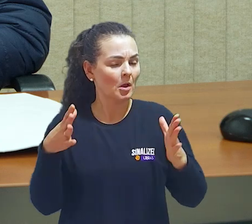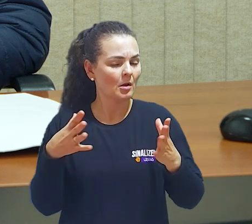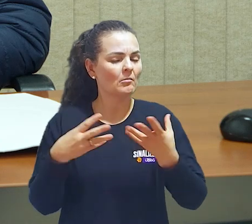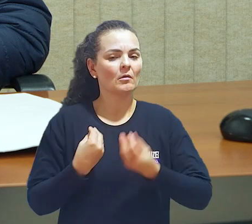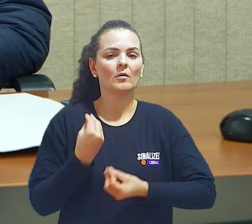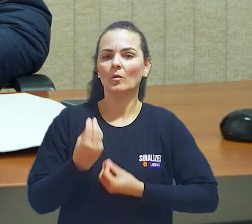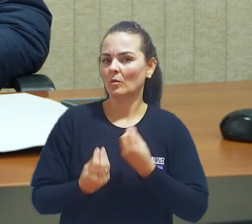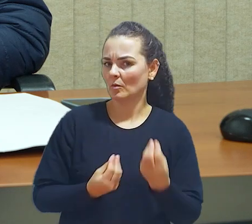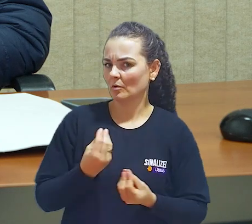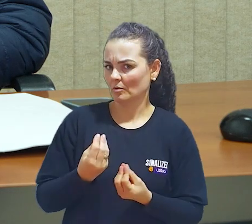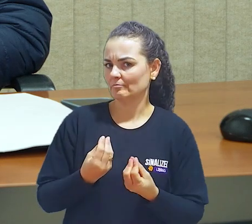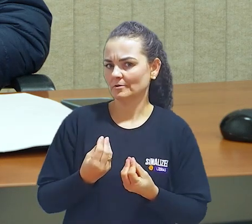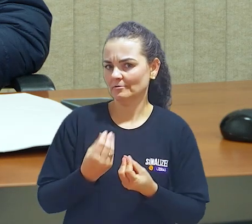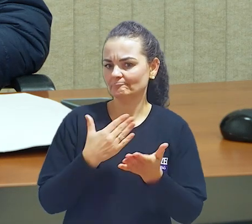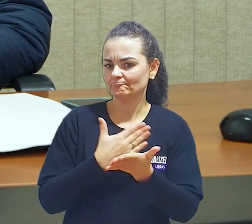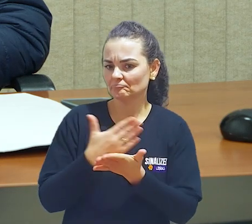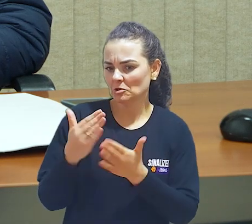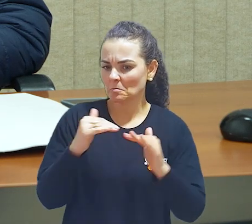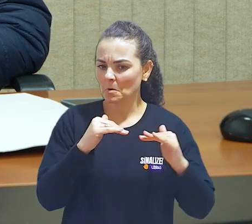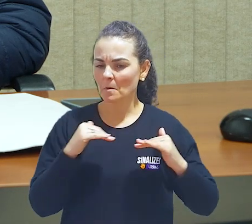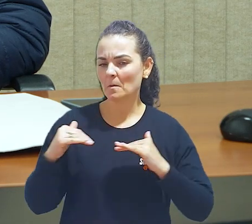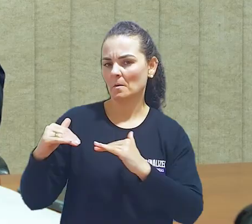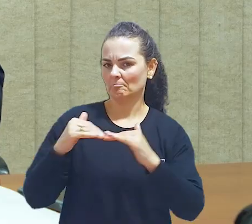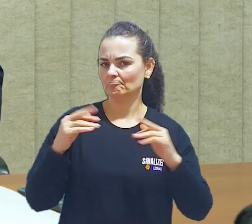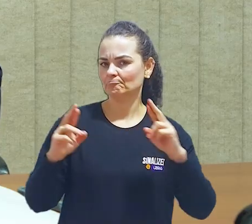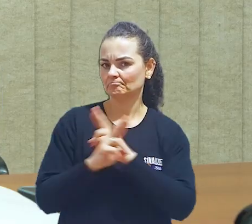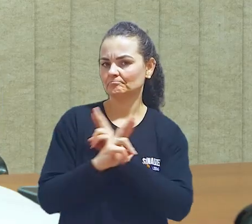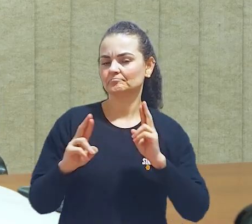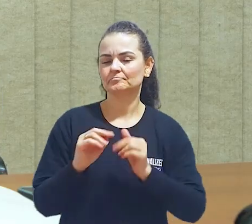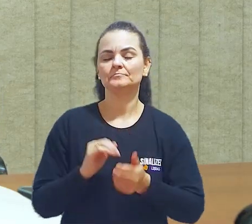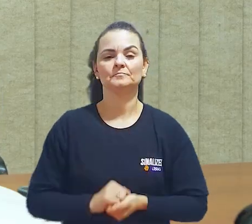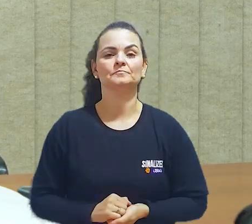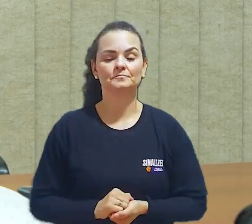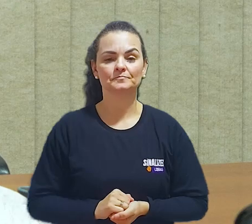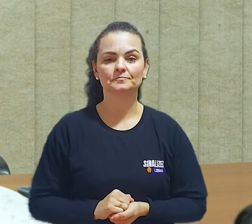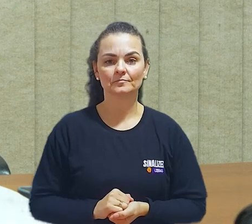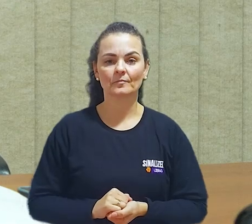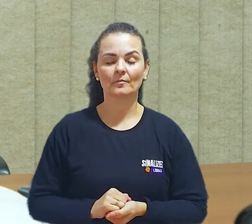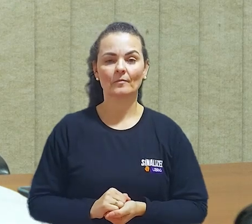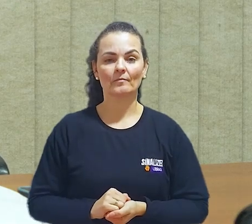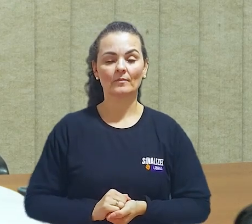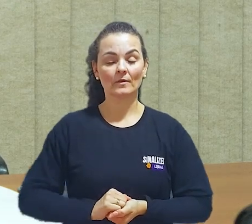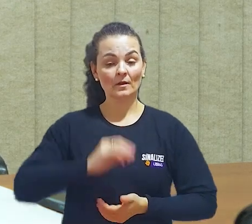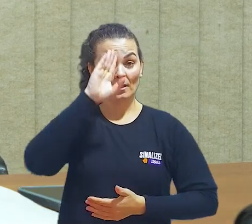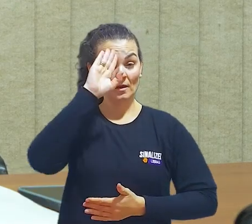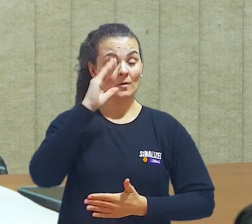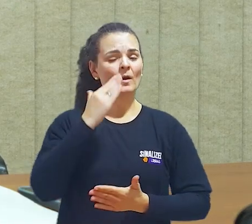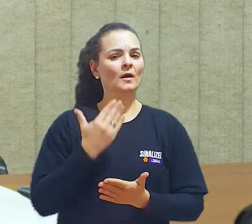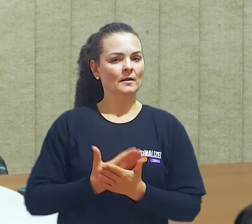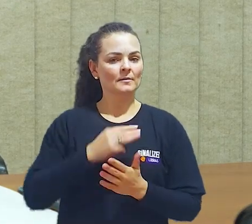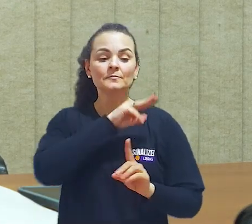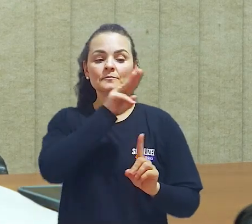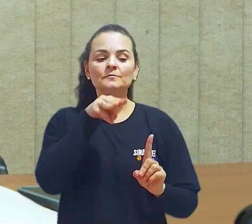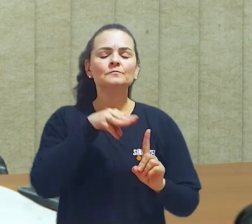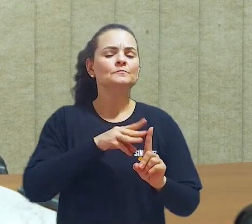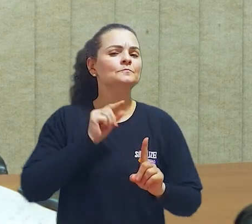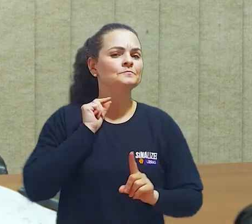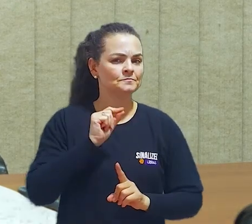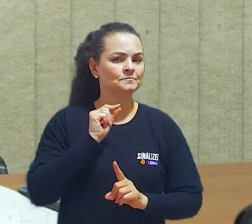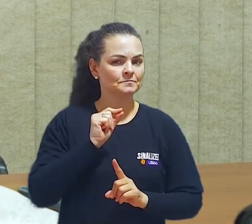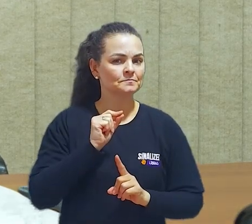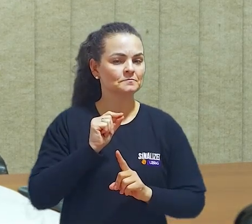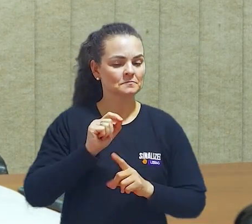uma questão mais de um misto equilibrado nessa relação? Eu acredito que a meta, né, qual seria a meta, tanto